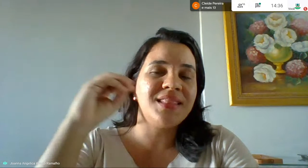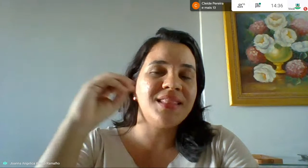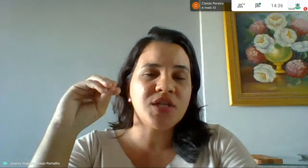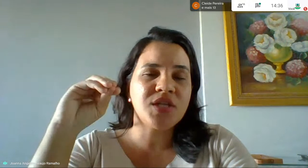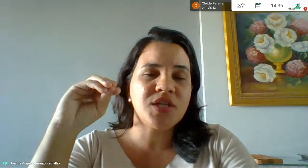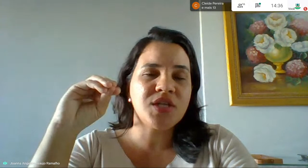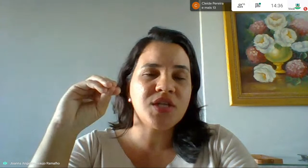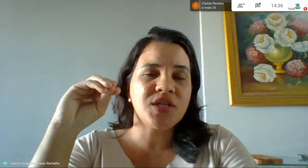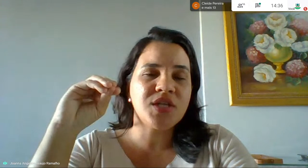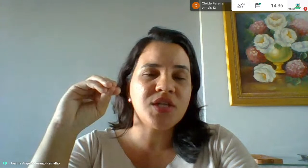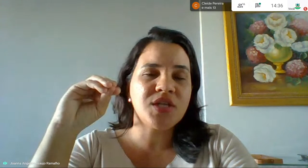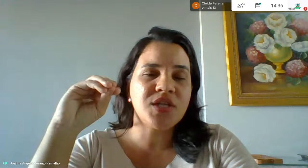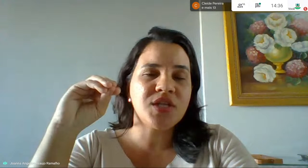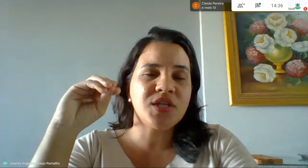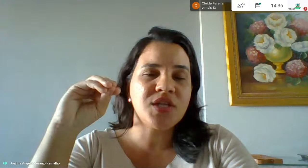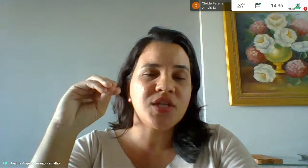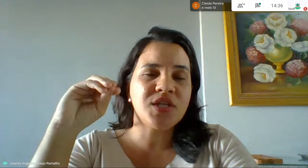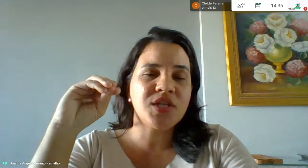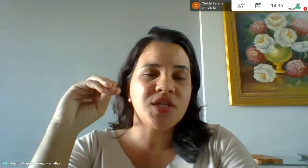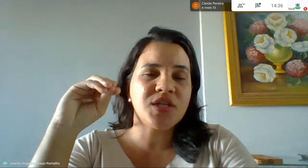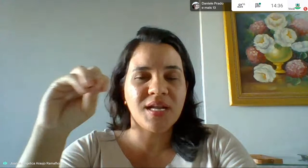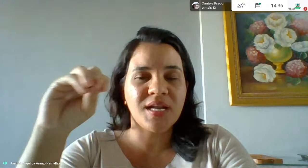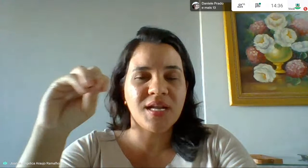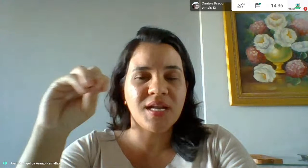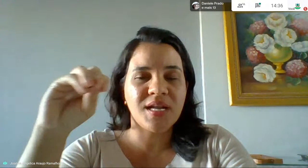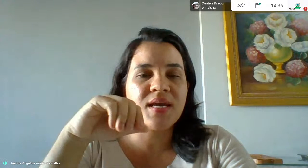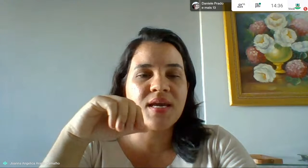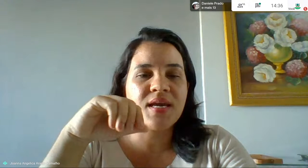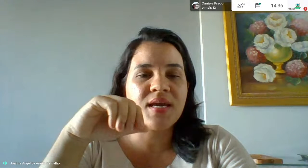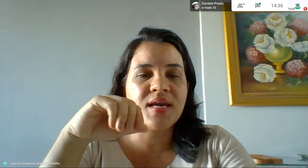ideia é justamente, ela vai mostrar isso a